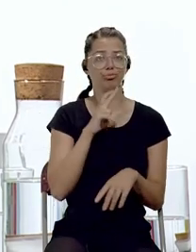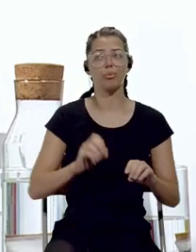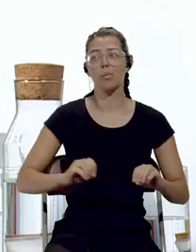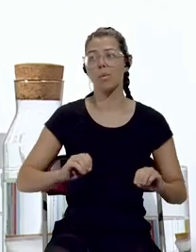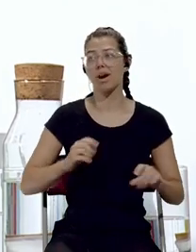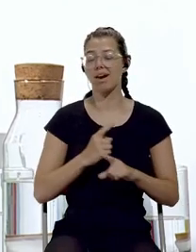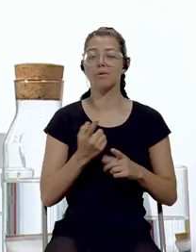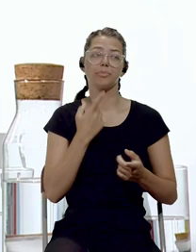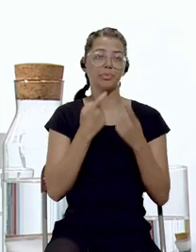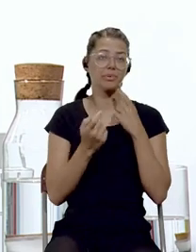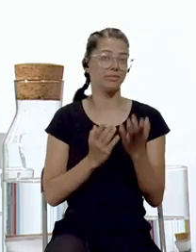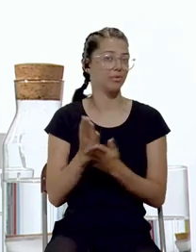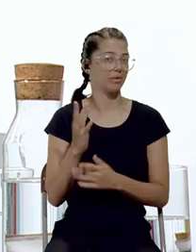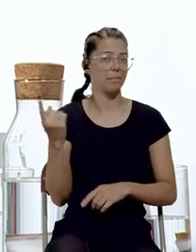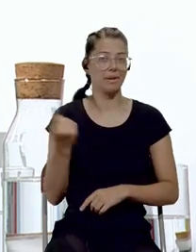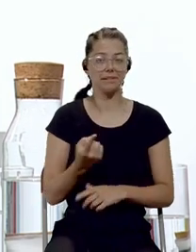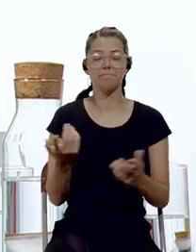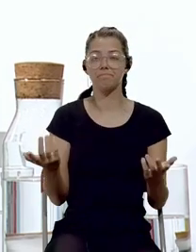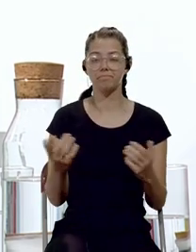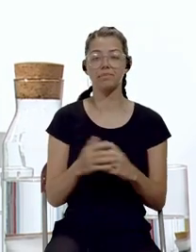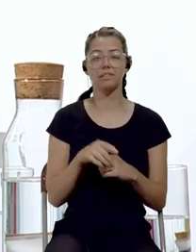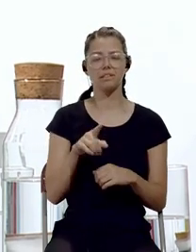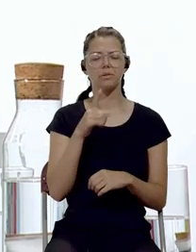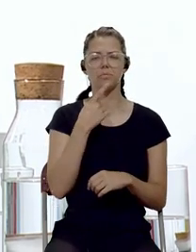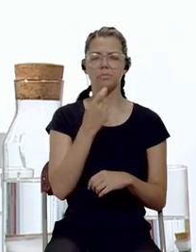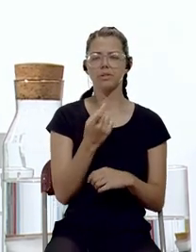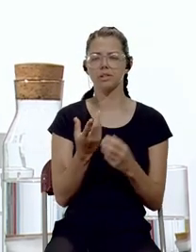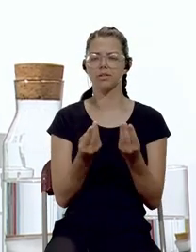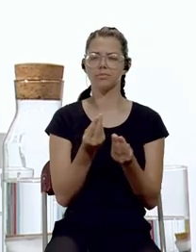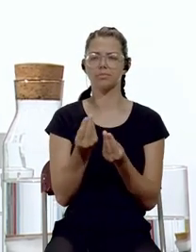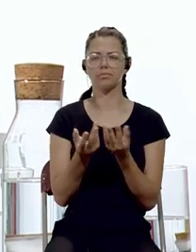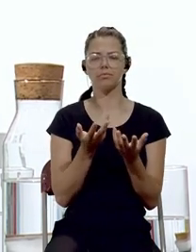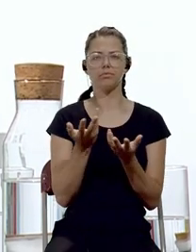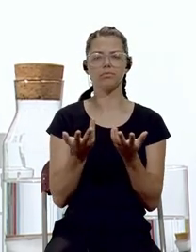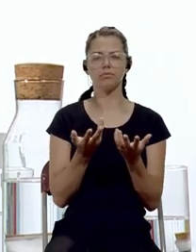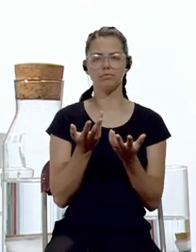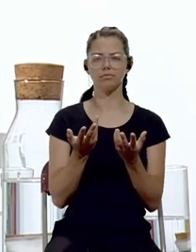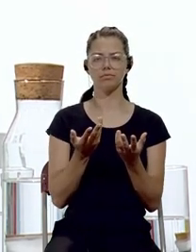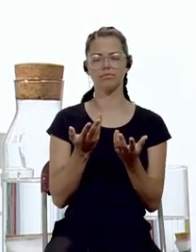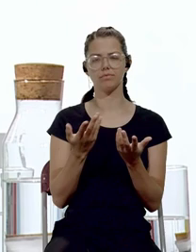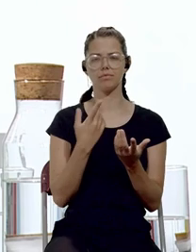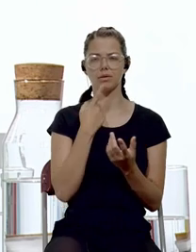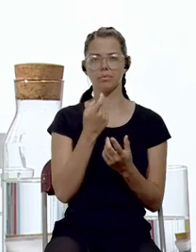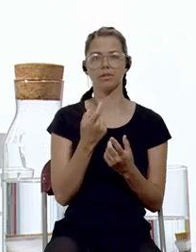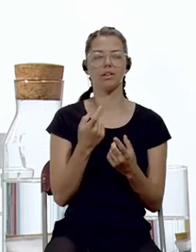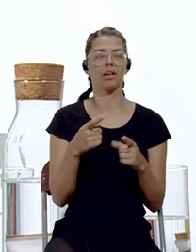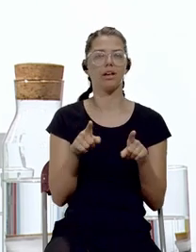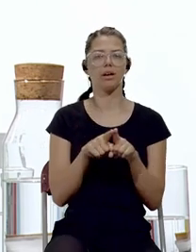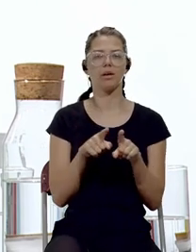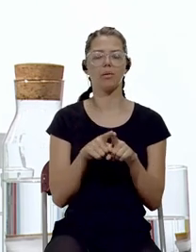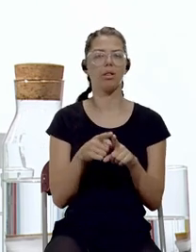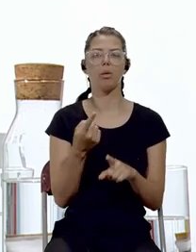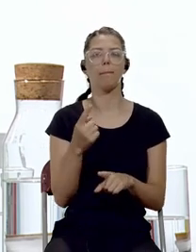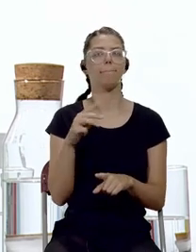continuar a fazer as perguntas. E essa é uma daquelas perguntas, um bocadinho, como se costuma dizer, uma pergunta para $1 milhão ou